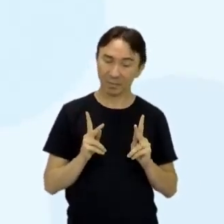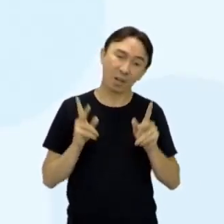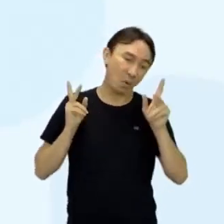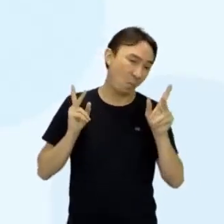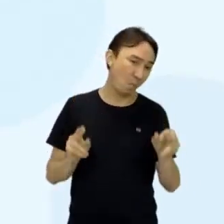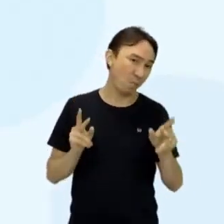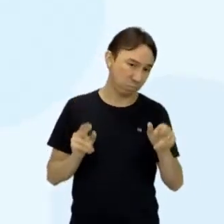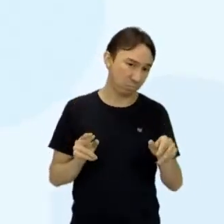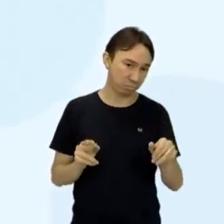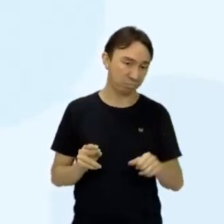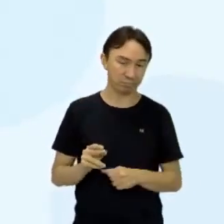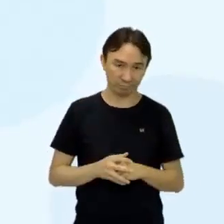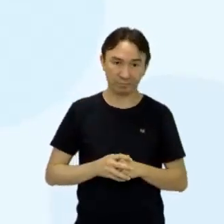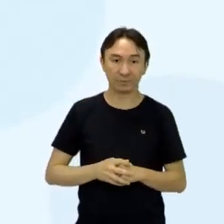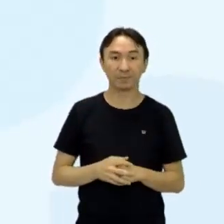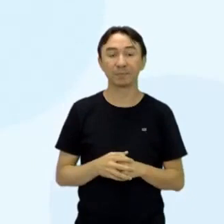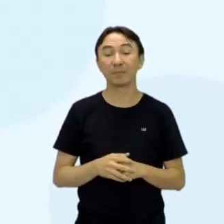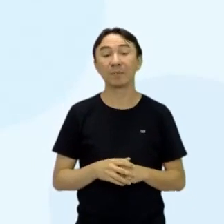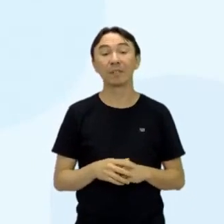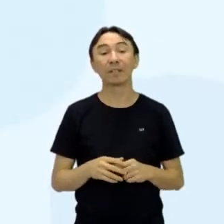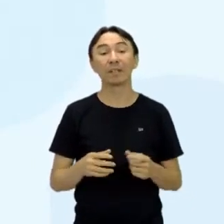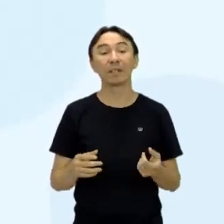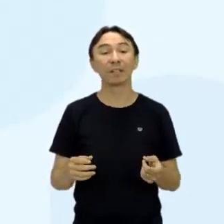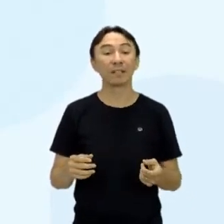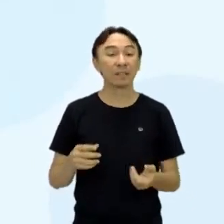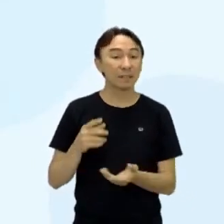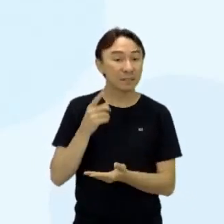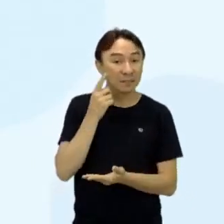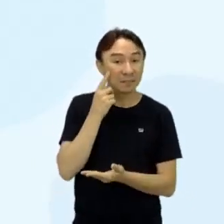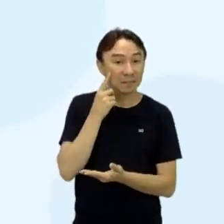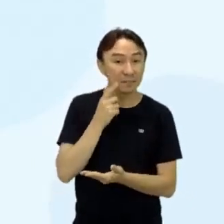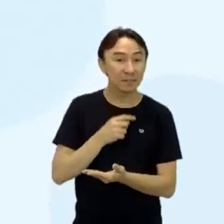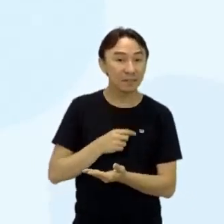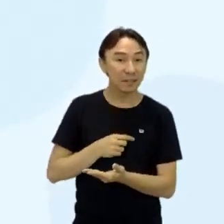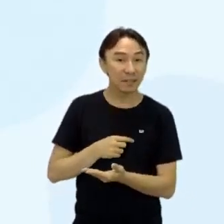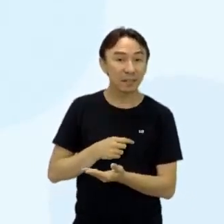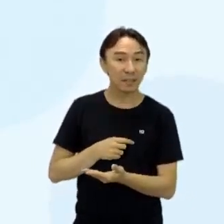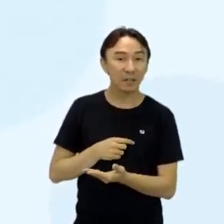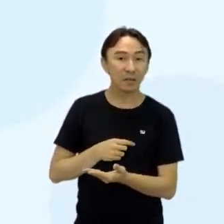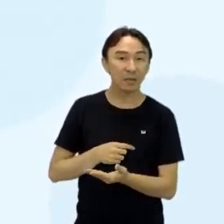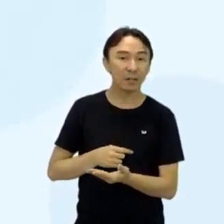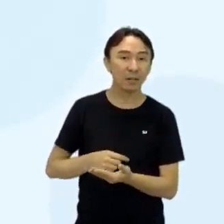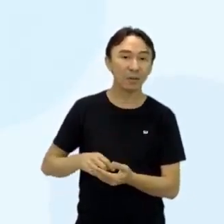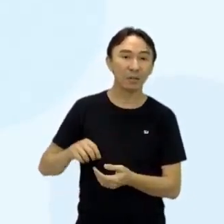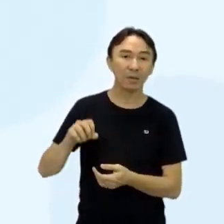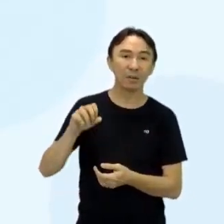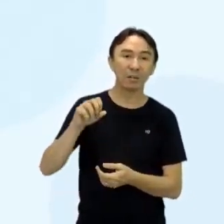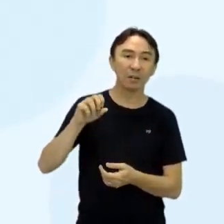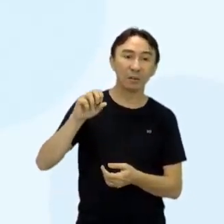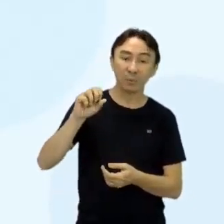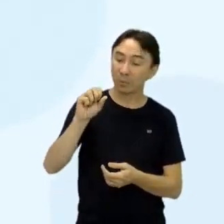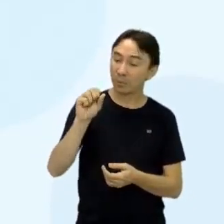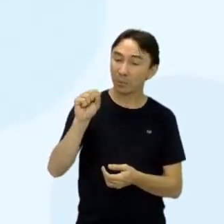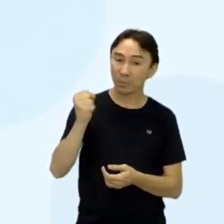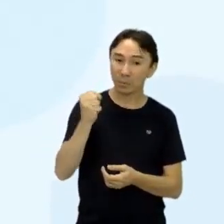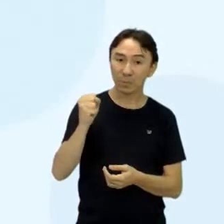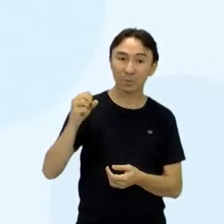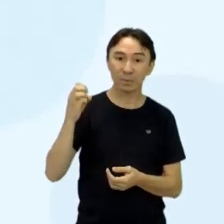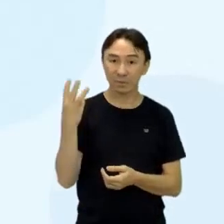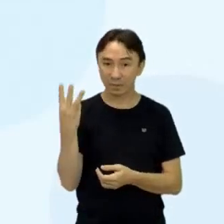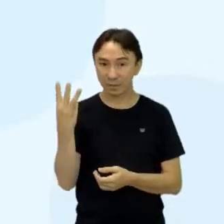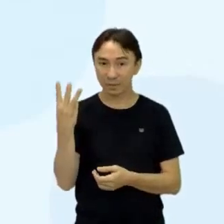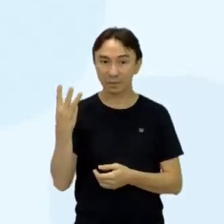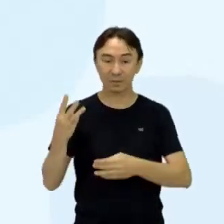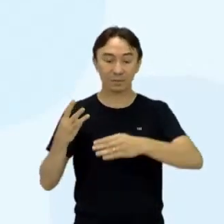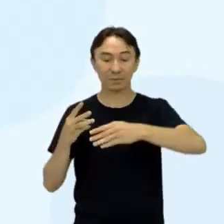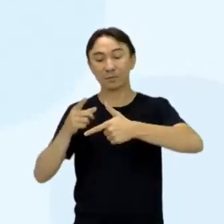coisa, beleza? Como eu represento 83 sobre 300, né? Ou 83 300avos,